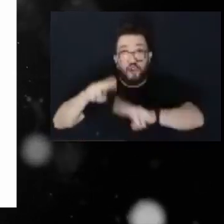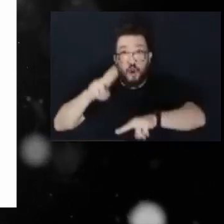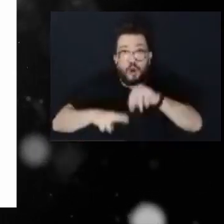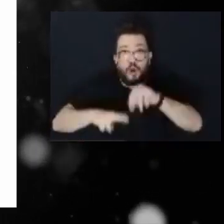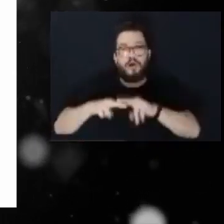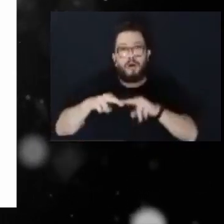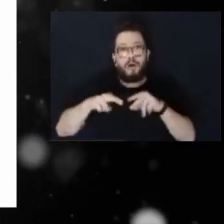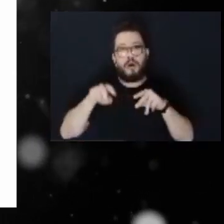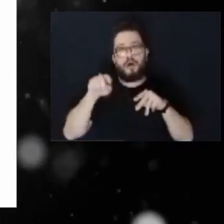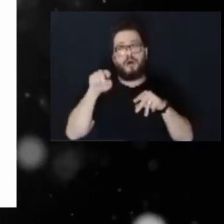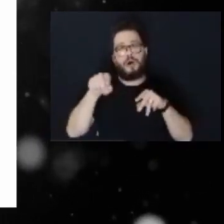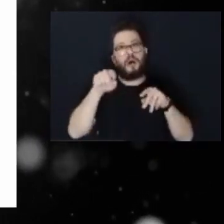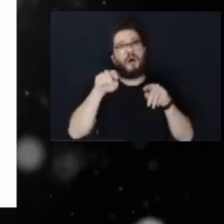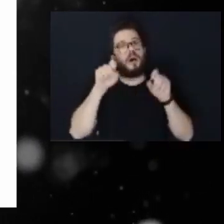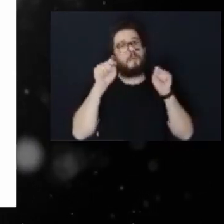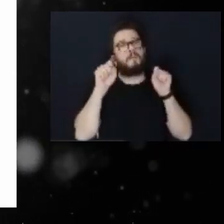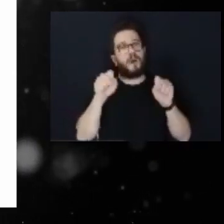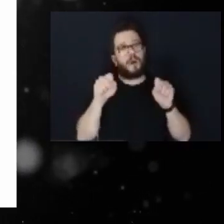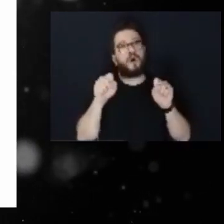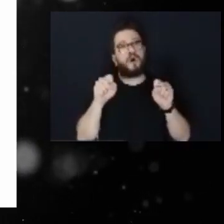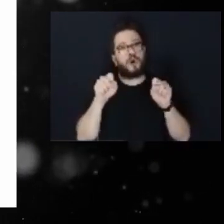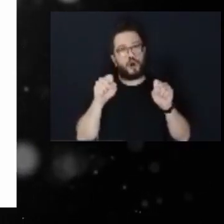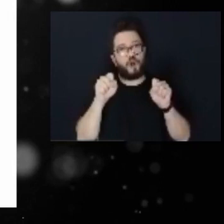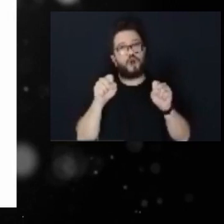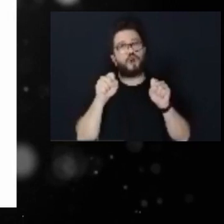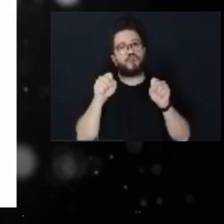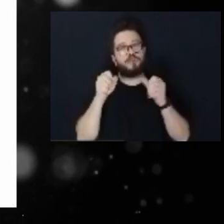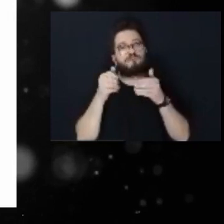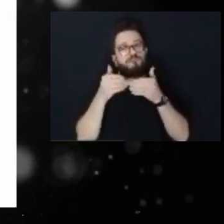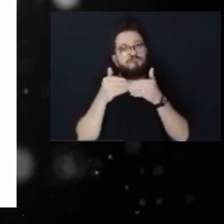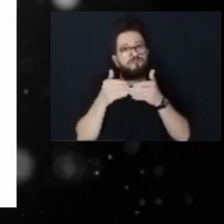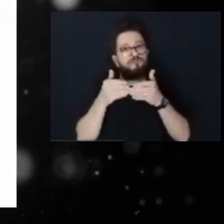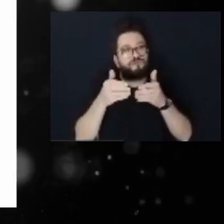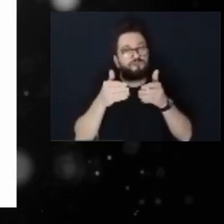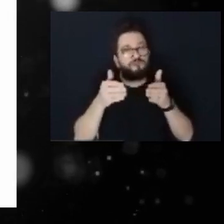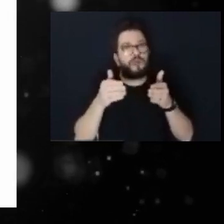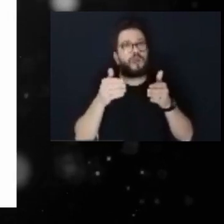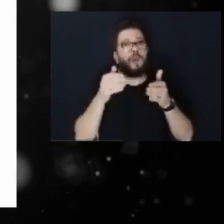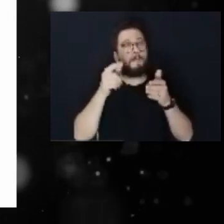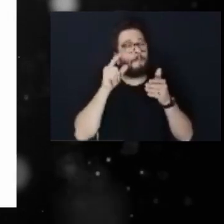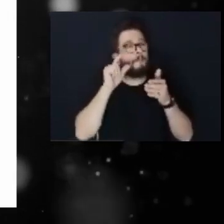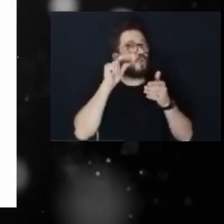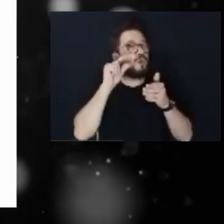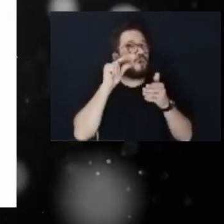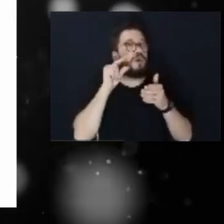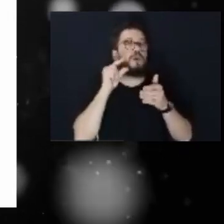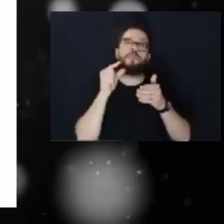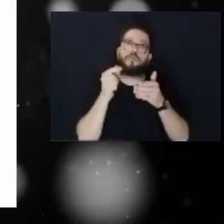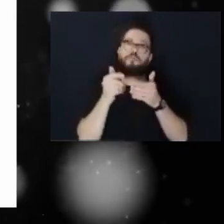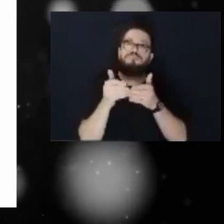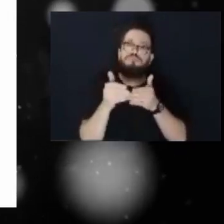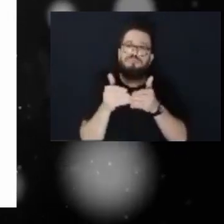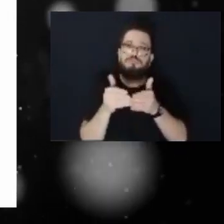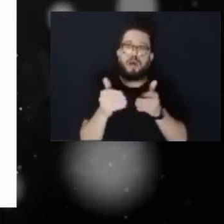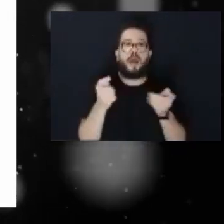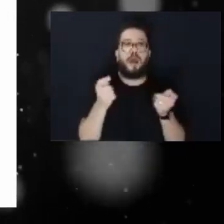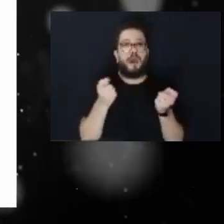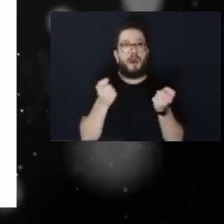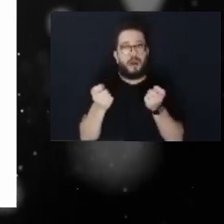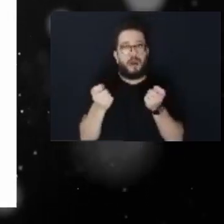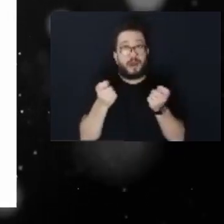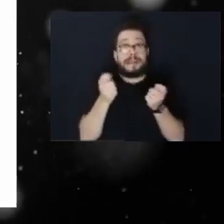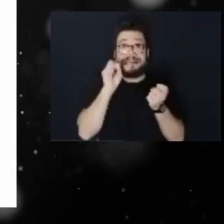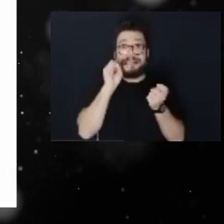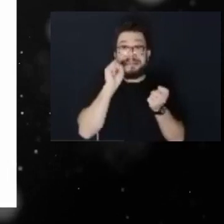medida de relaxamento das medidas restritivas além do que estão impostas, né? Porque qualquer